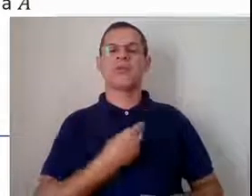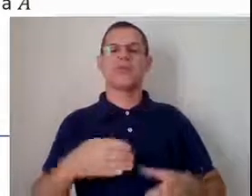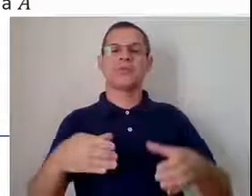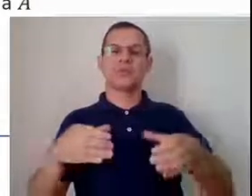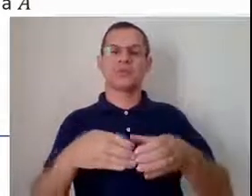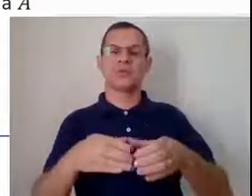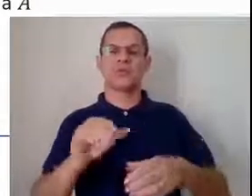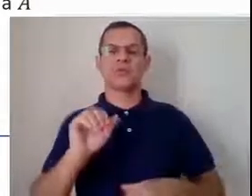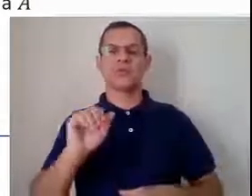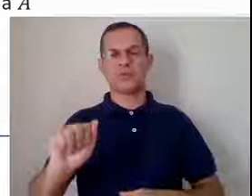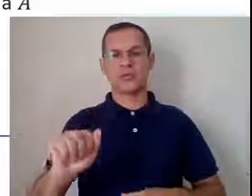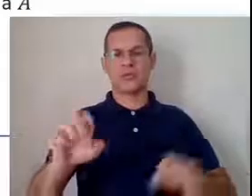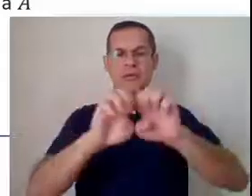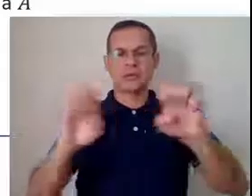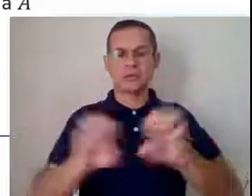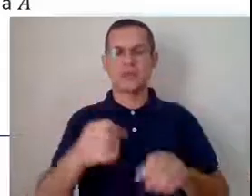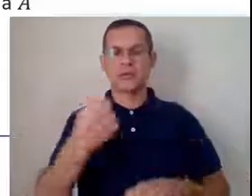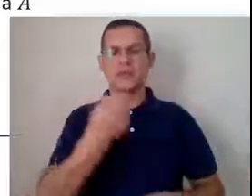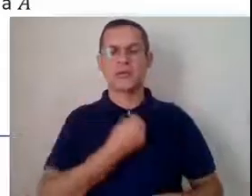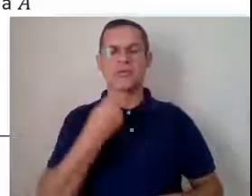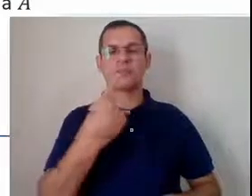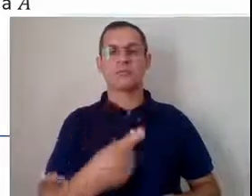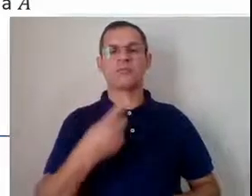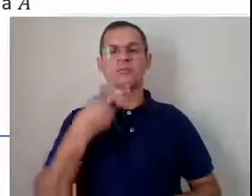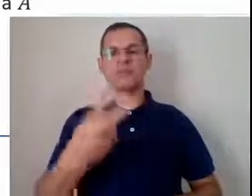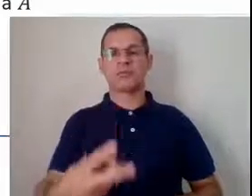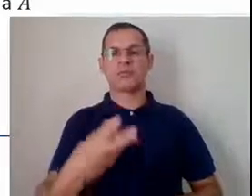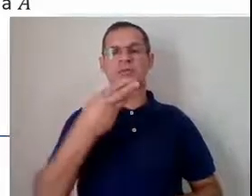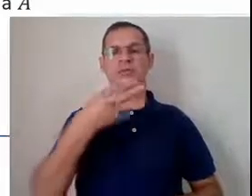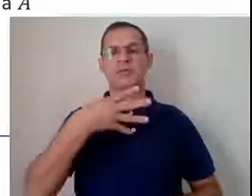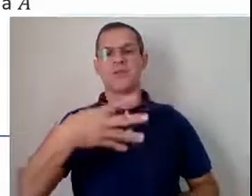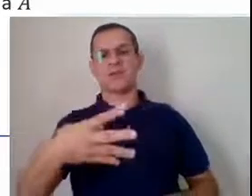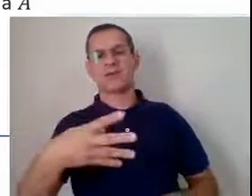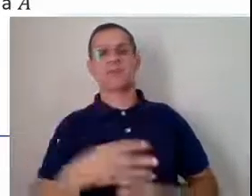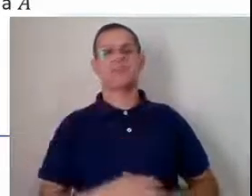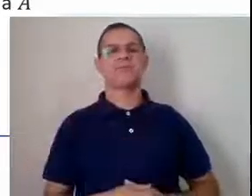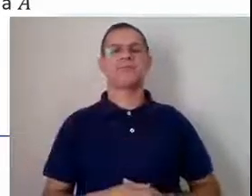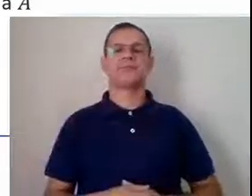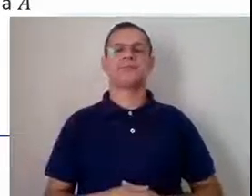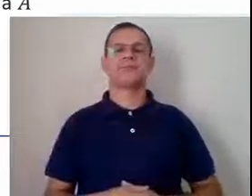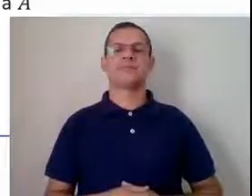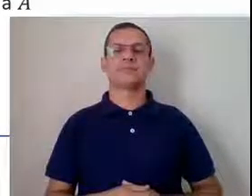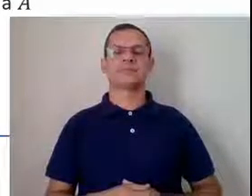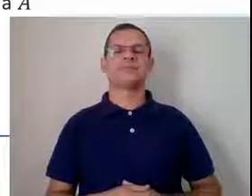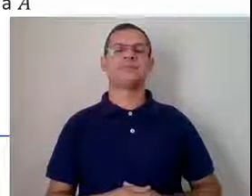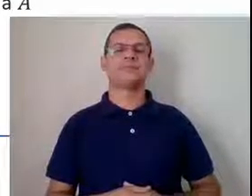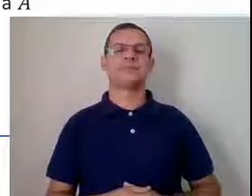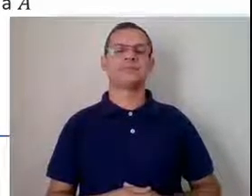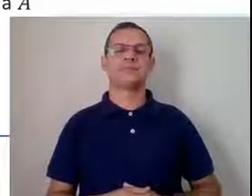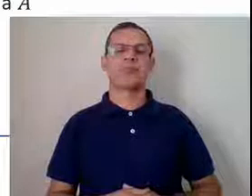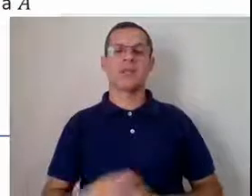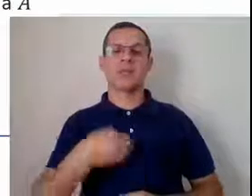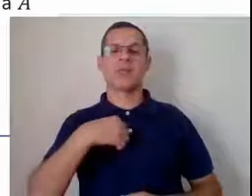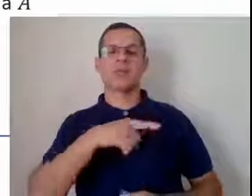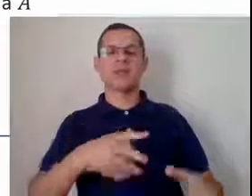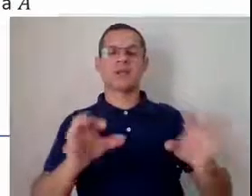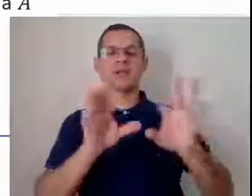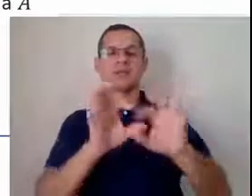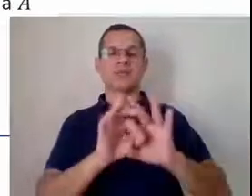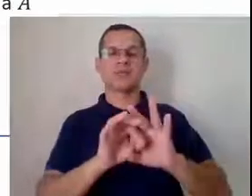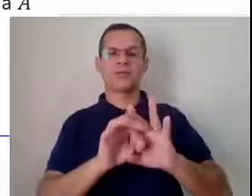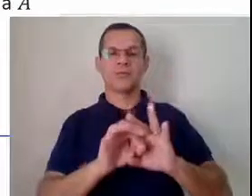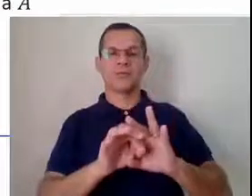conjunto A é composto dos números 1, 2, 3 e 4. Para eu ter essa relação